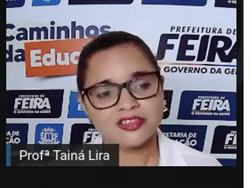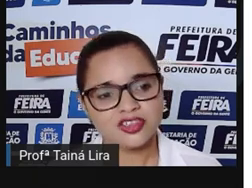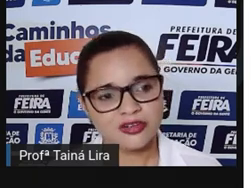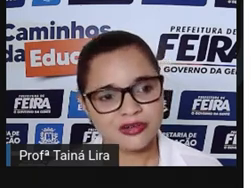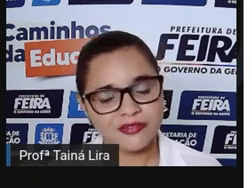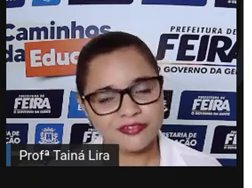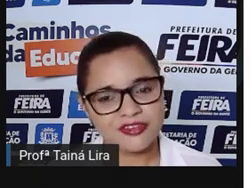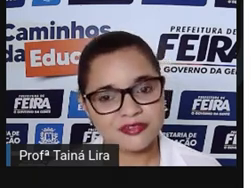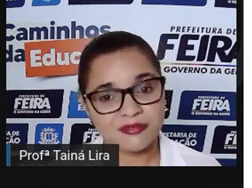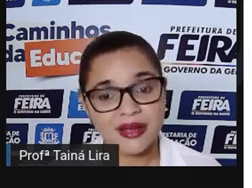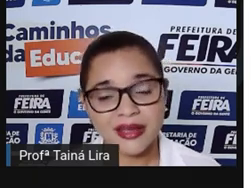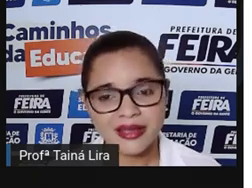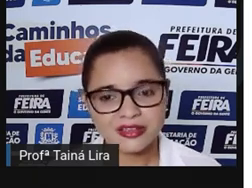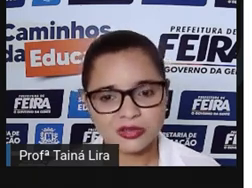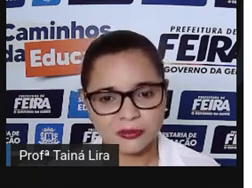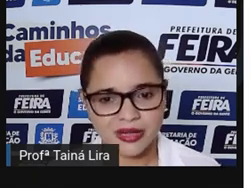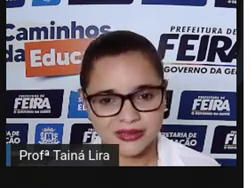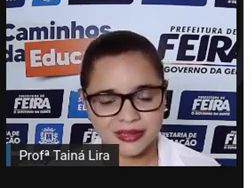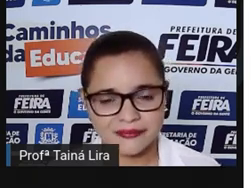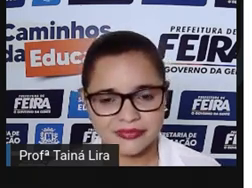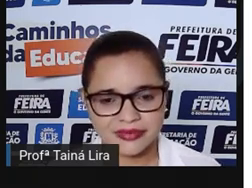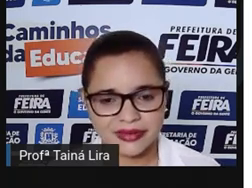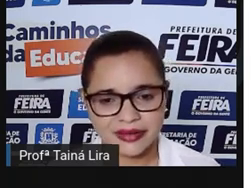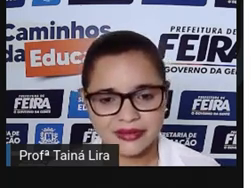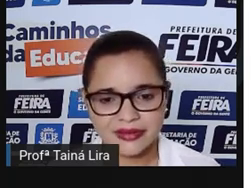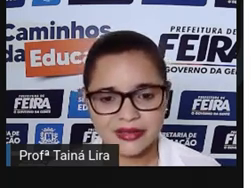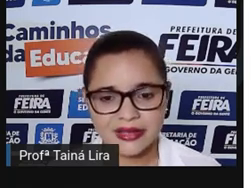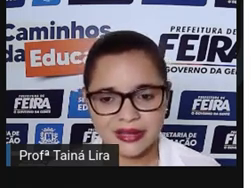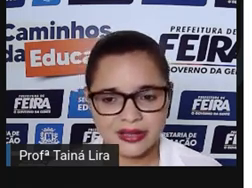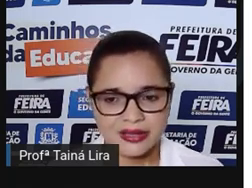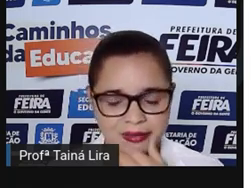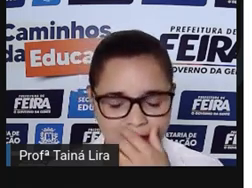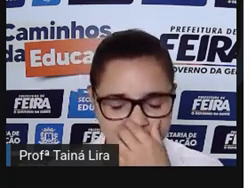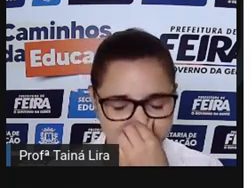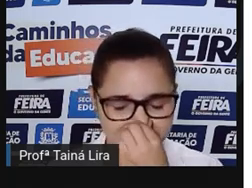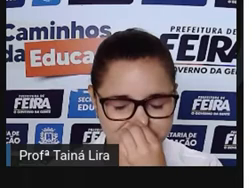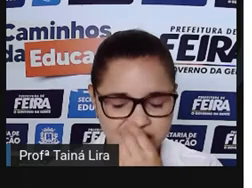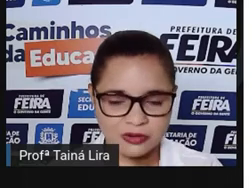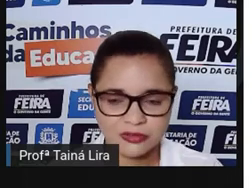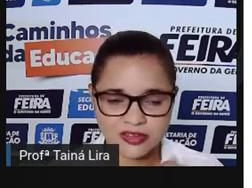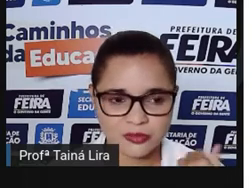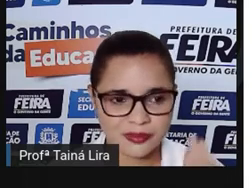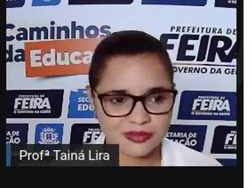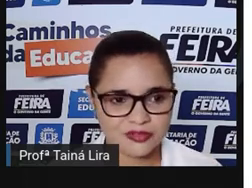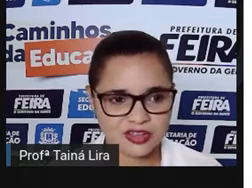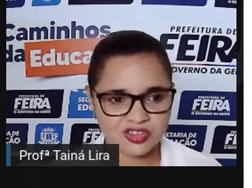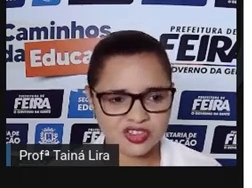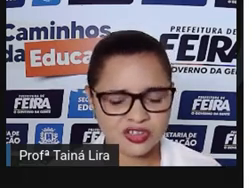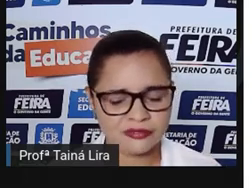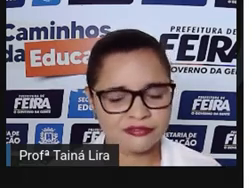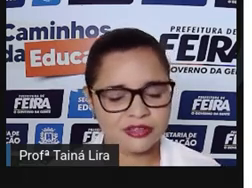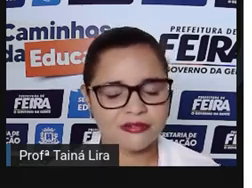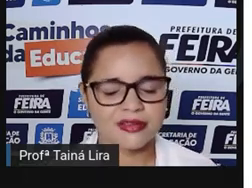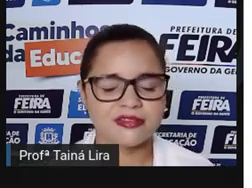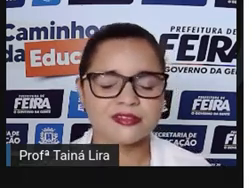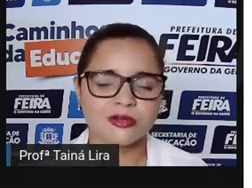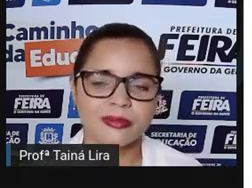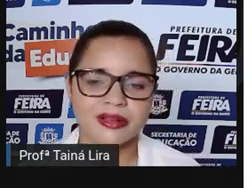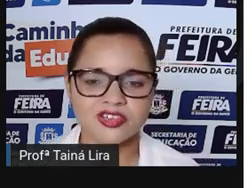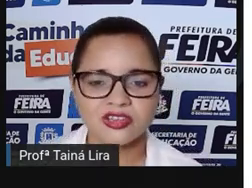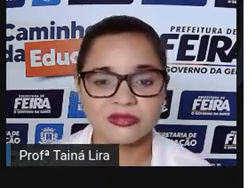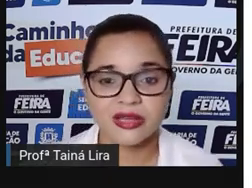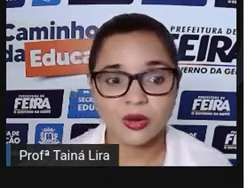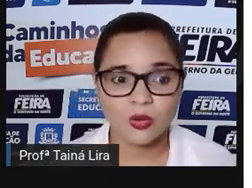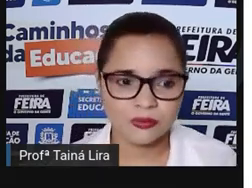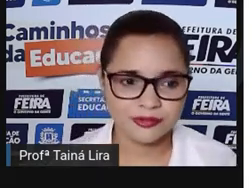Então, a gente agora vai fazer uma retomada, tá? De alguns aspectos que a gente já viu aí